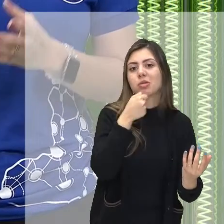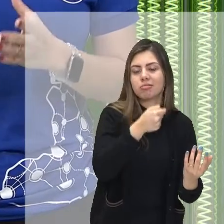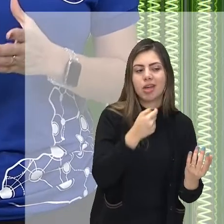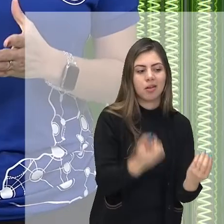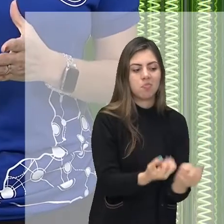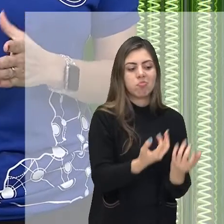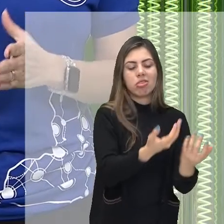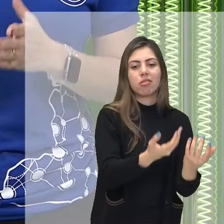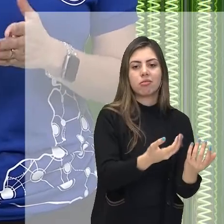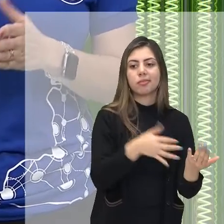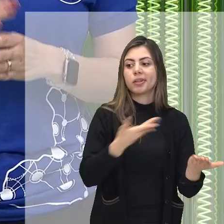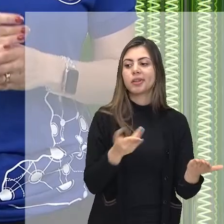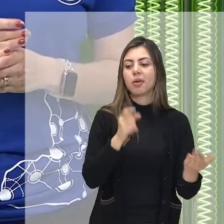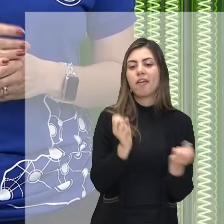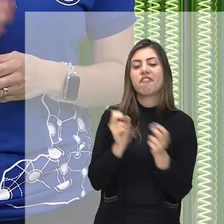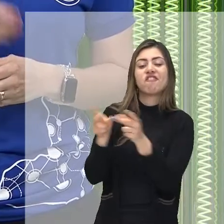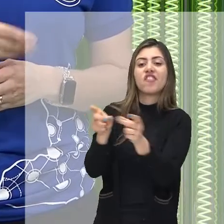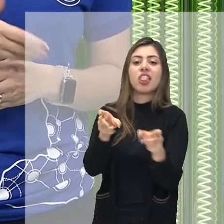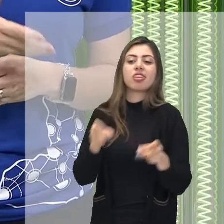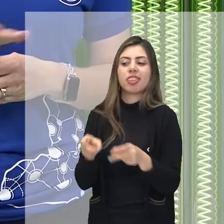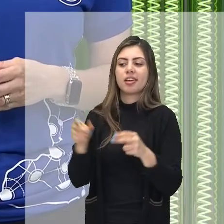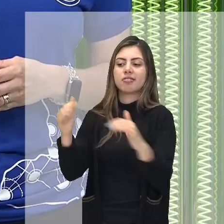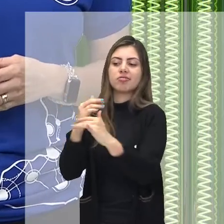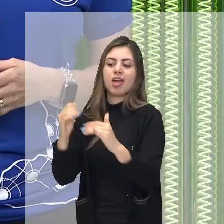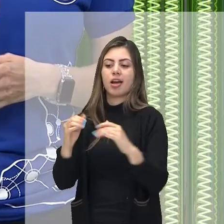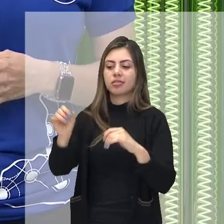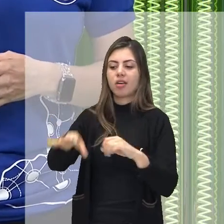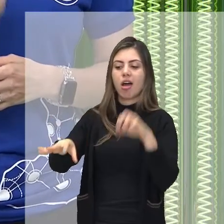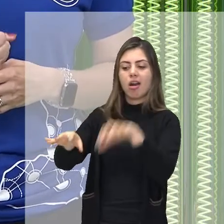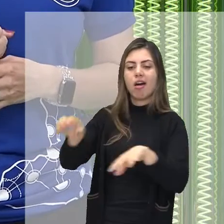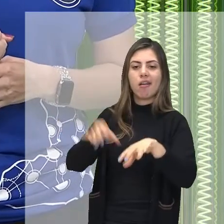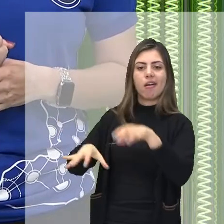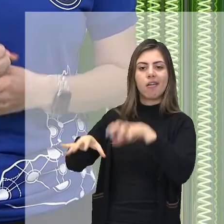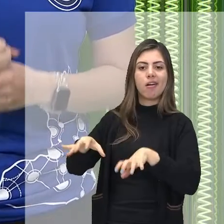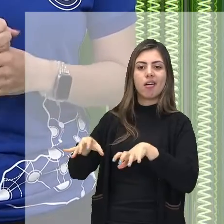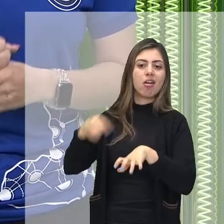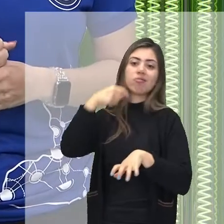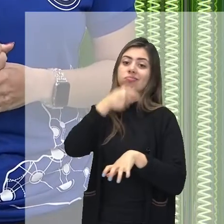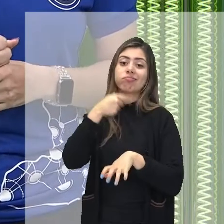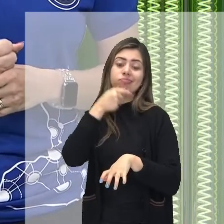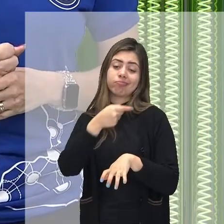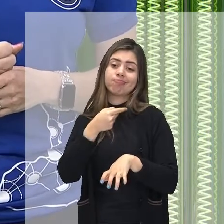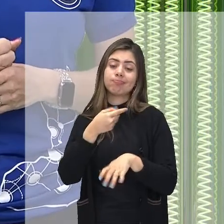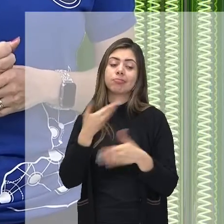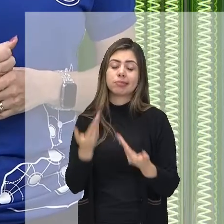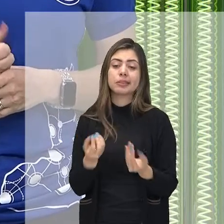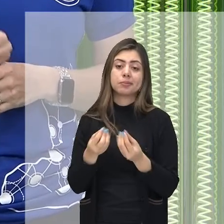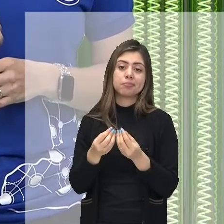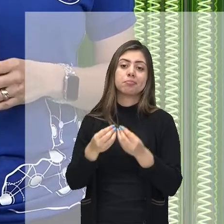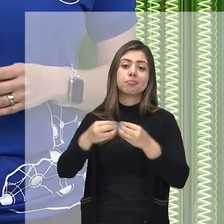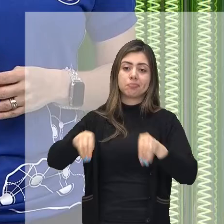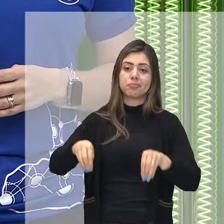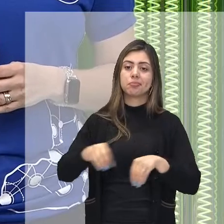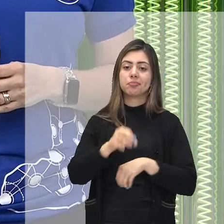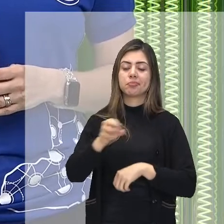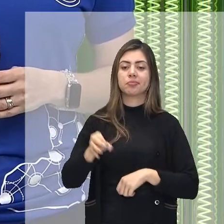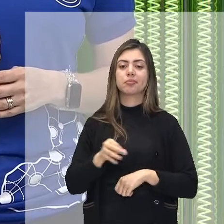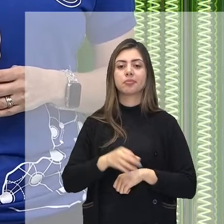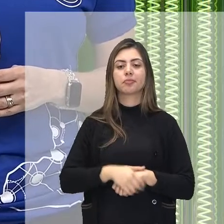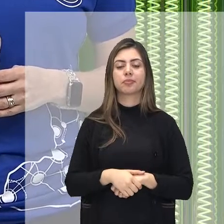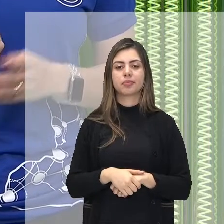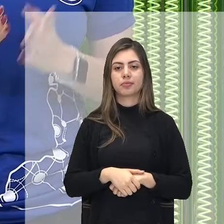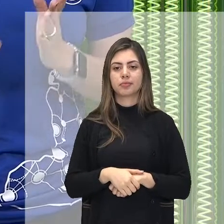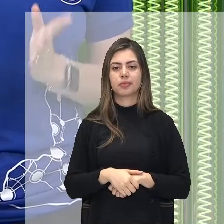ácida, então, com certeza, outras áreas que estariam recebendo esse alimento produzido nessa área que está